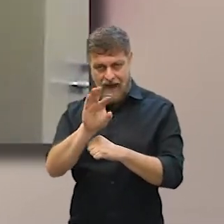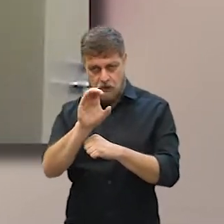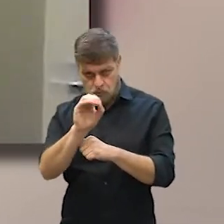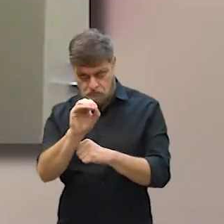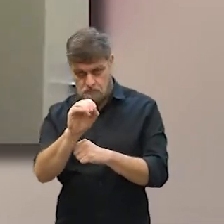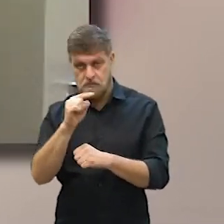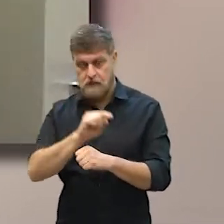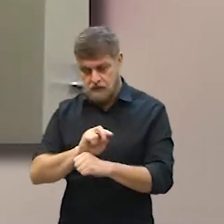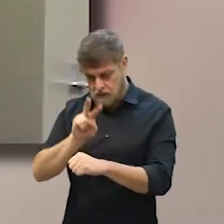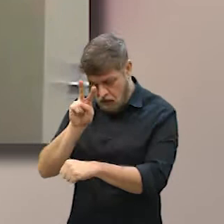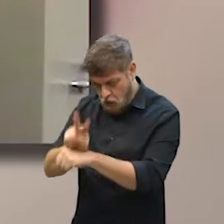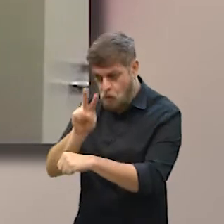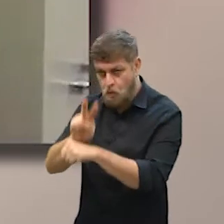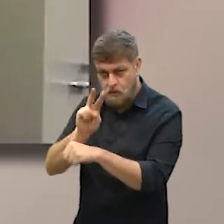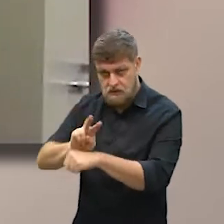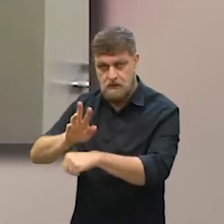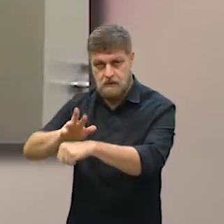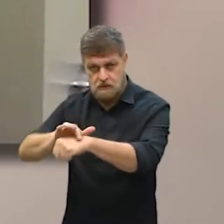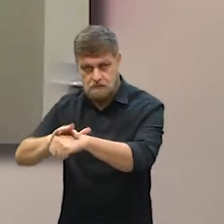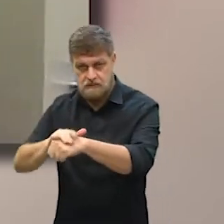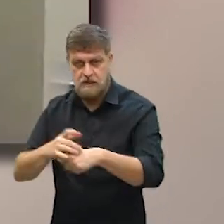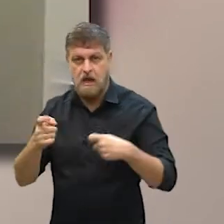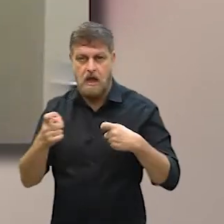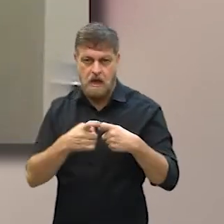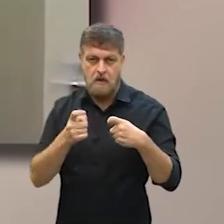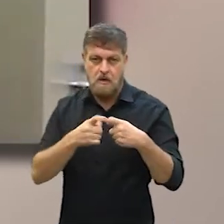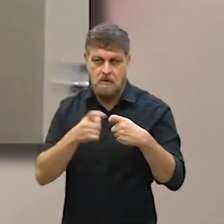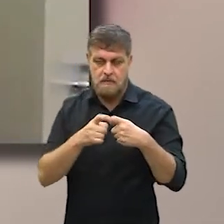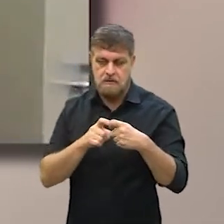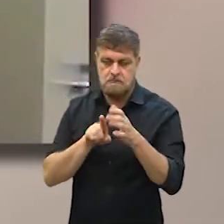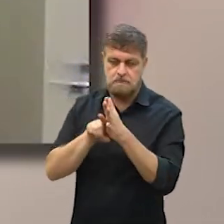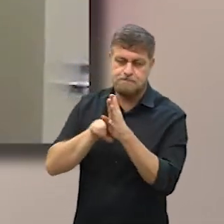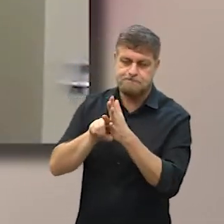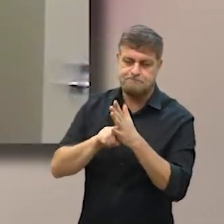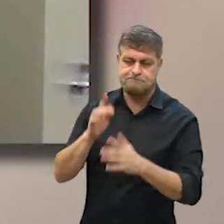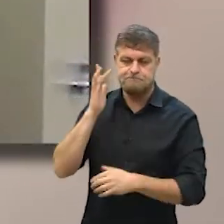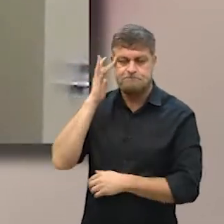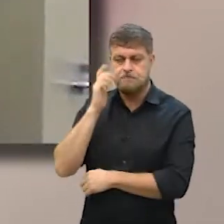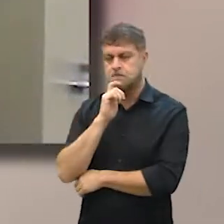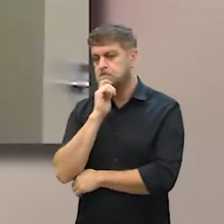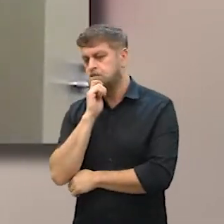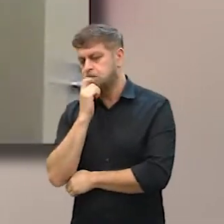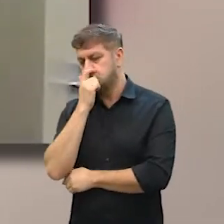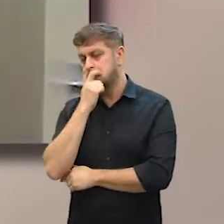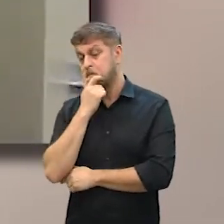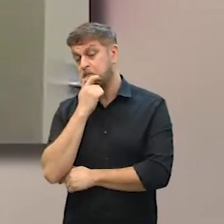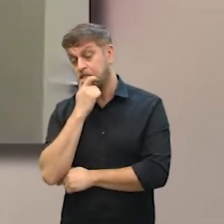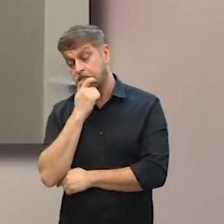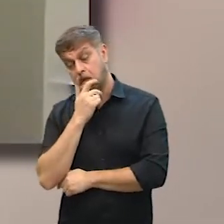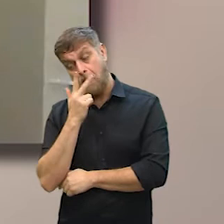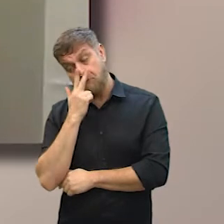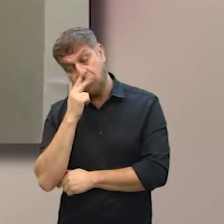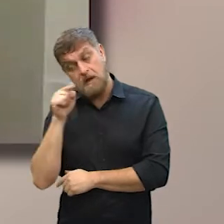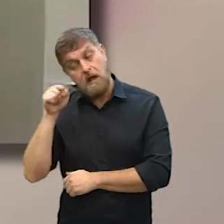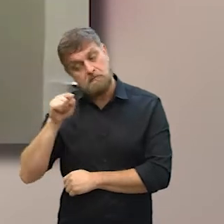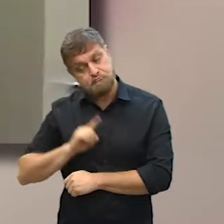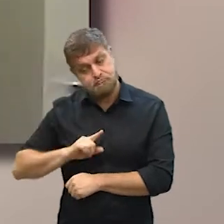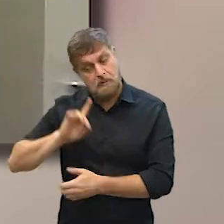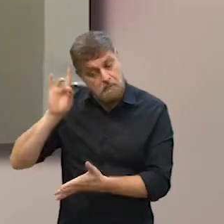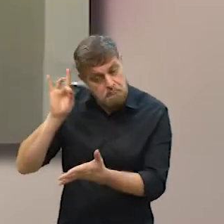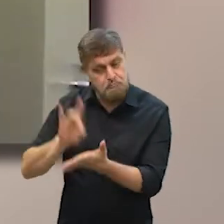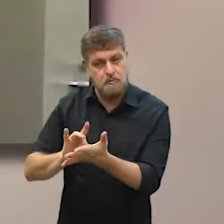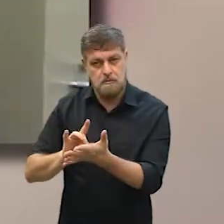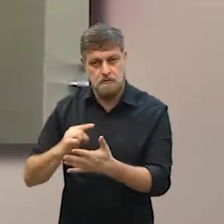lotérica matou sistema passar o médico clínico geral vai levantar a suspeita uma parte das vezes